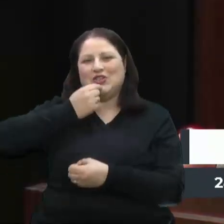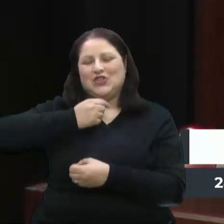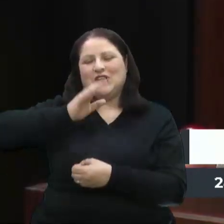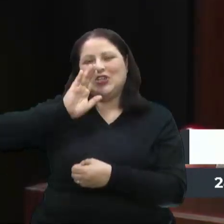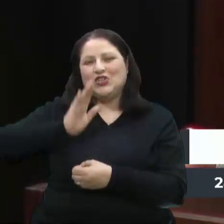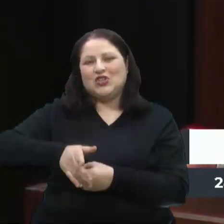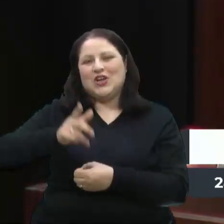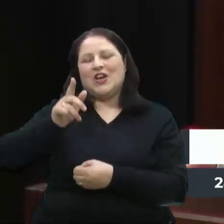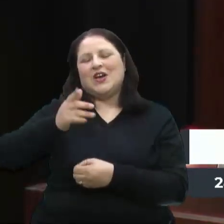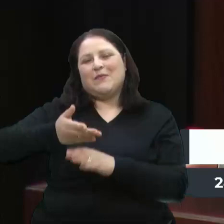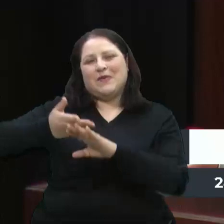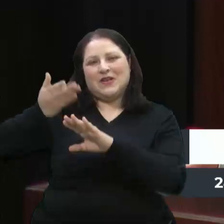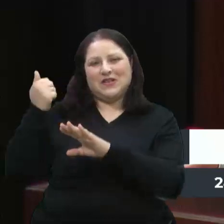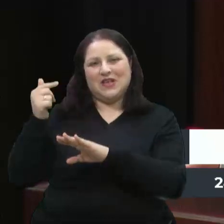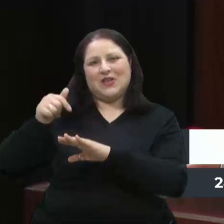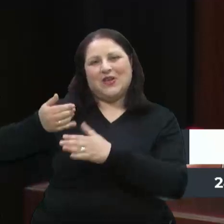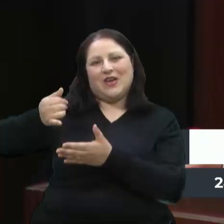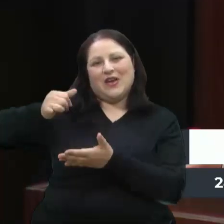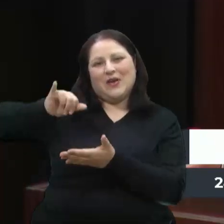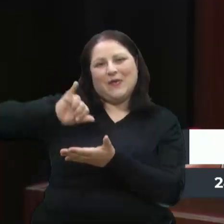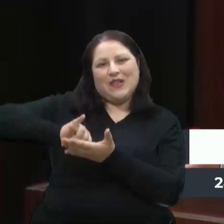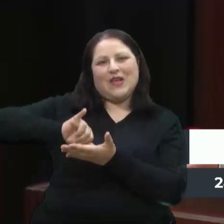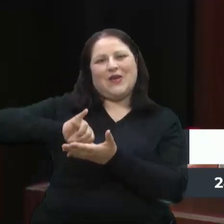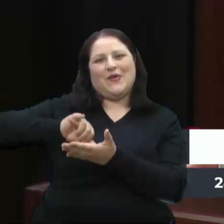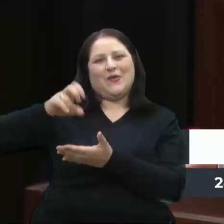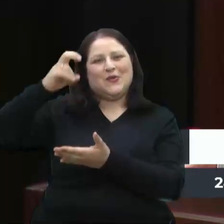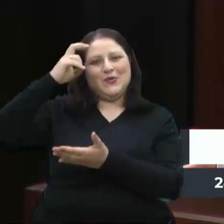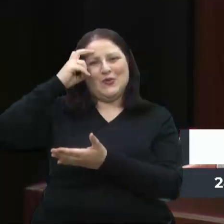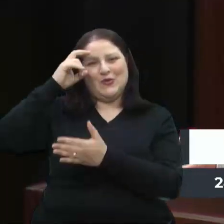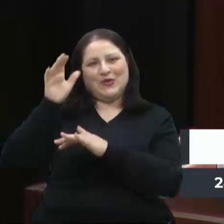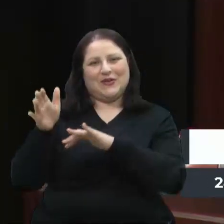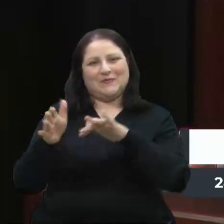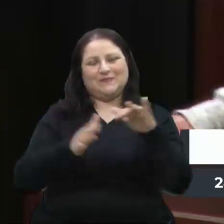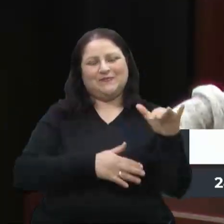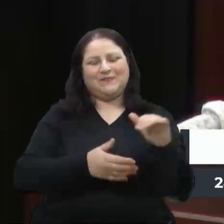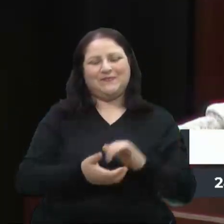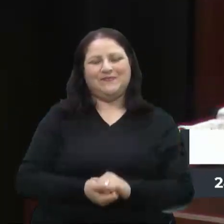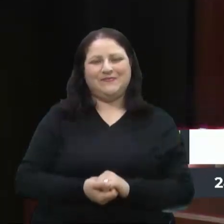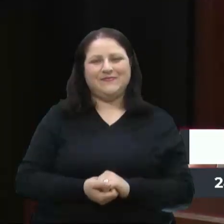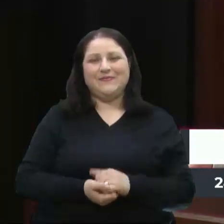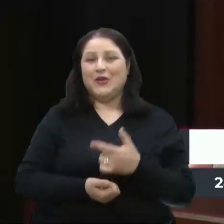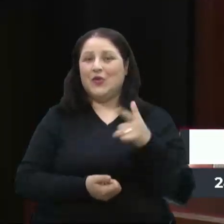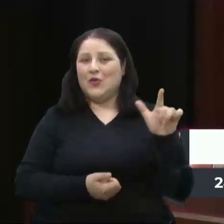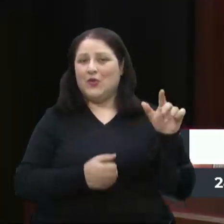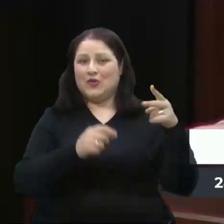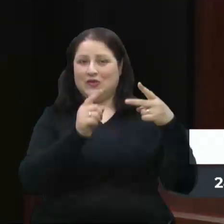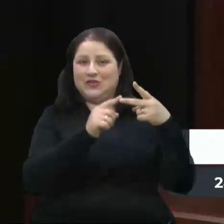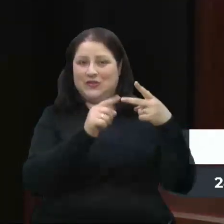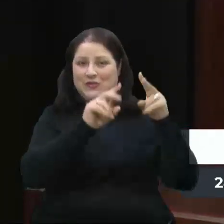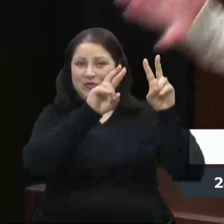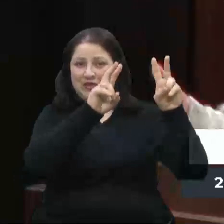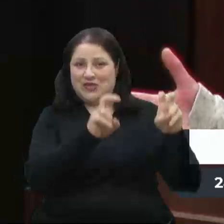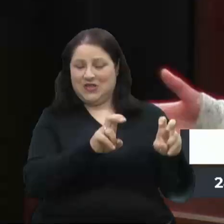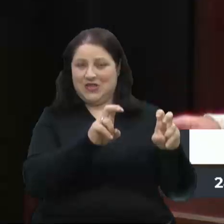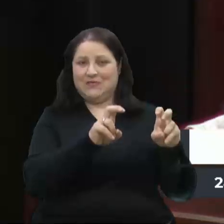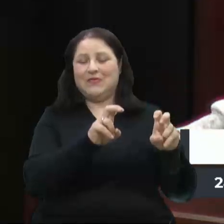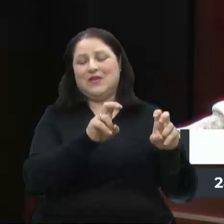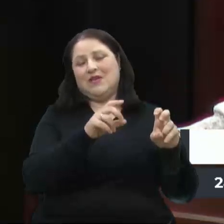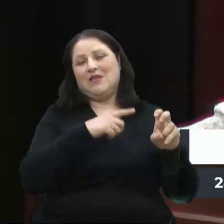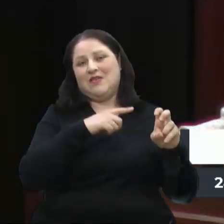a capital da cultura. O segundo tema que eu quero conversar aqui com vocês, mesmo